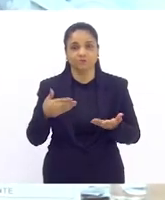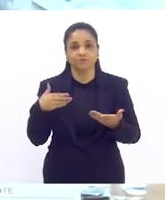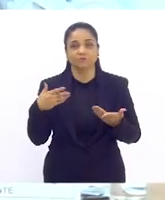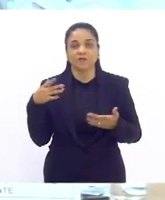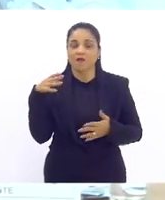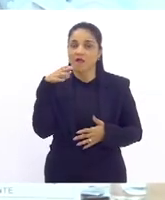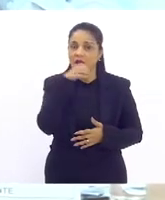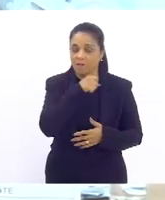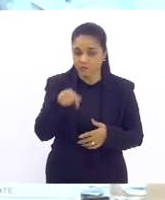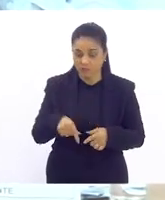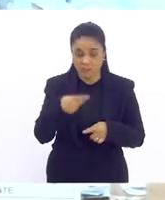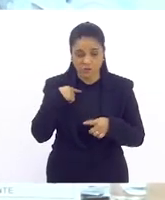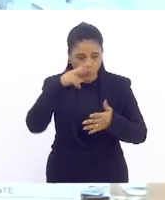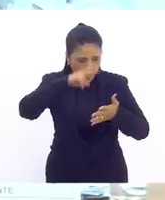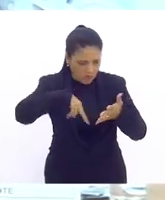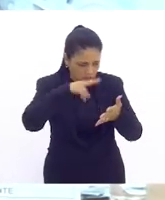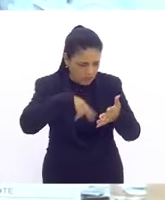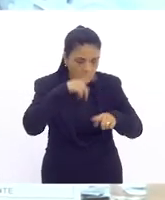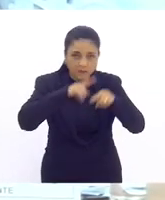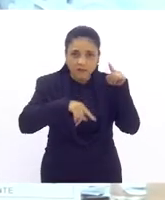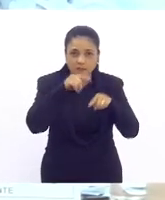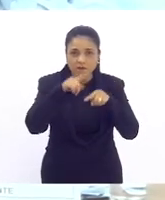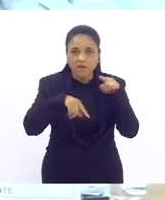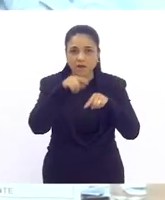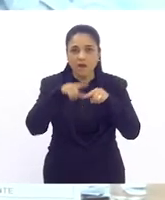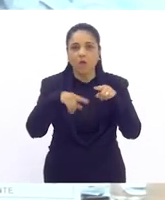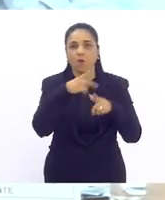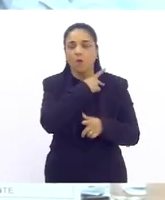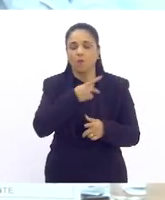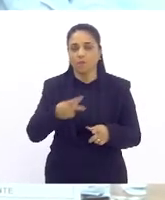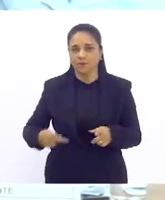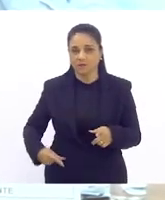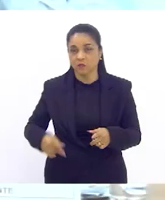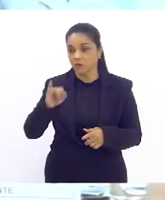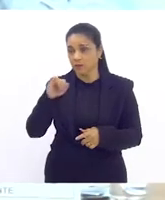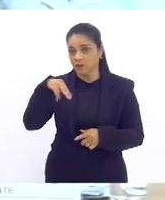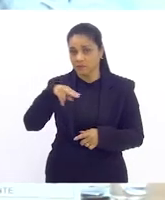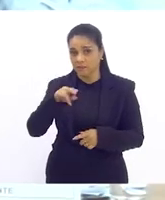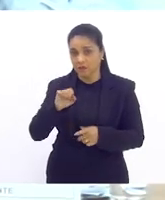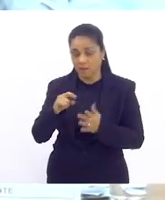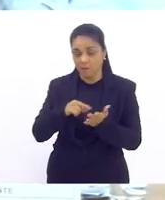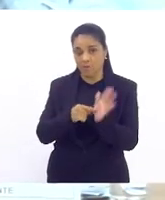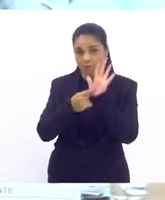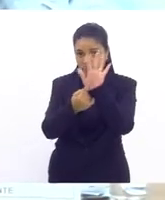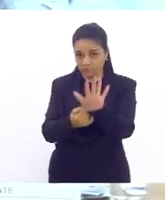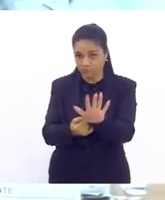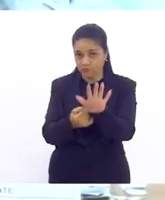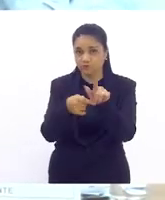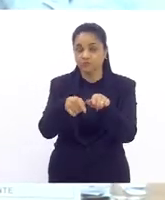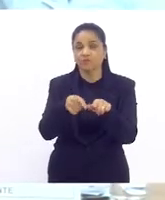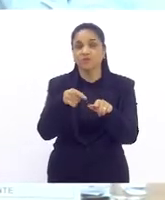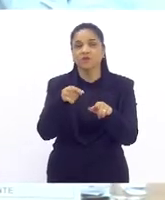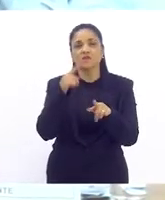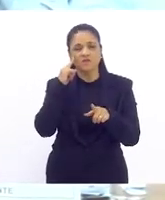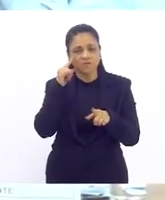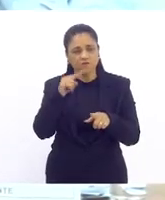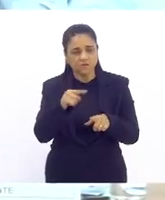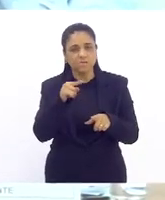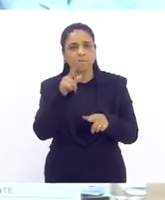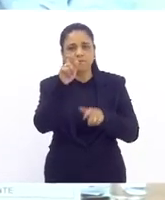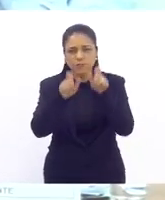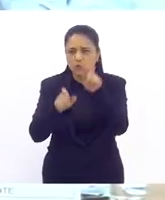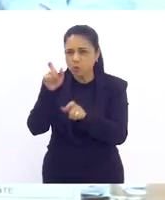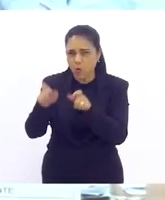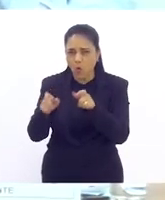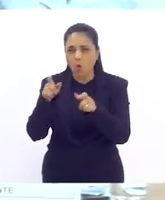rapidamente o material que o filho Presidente lindeia apresentou e vi as pessoas que interviram embora